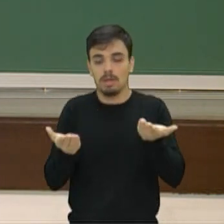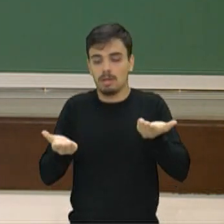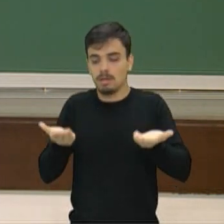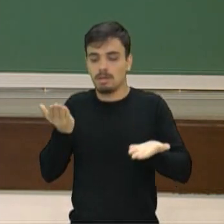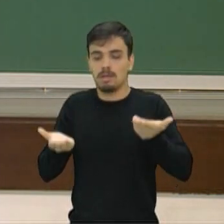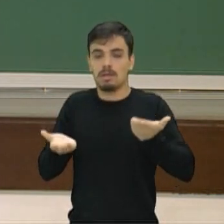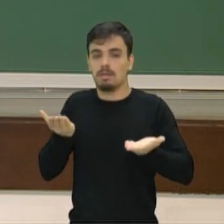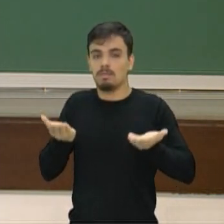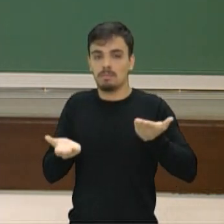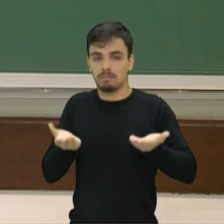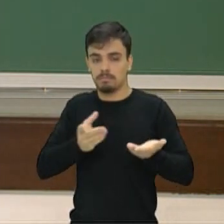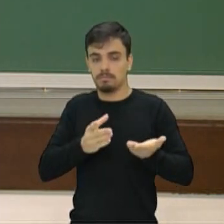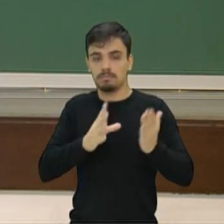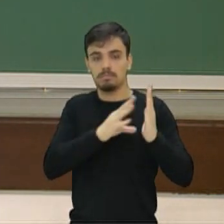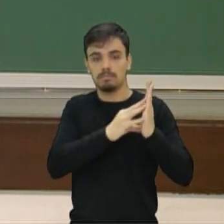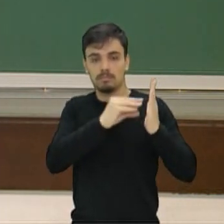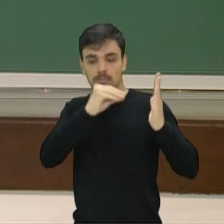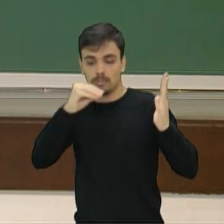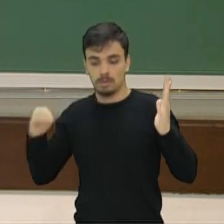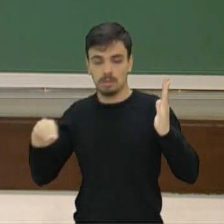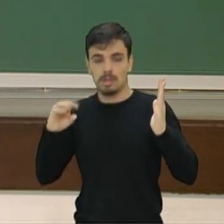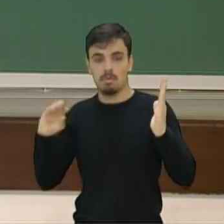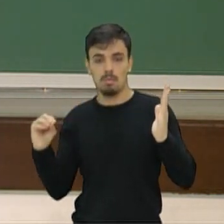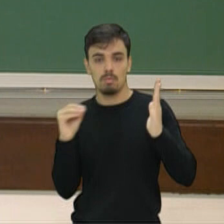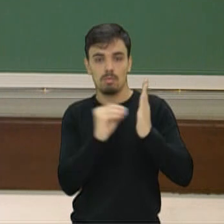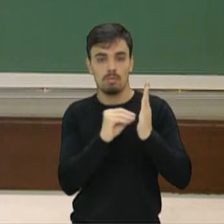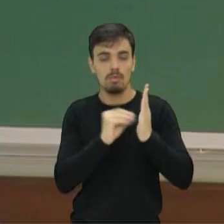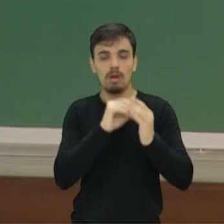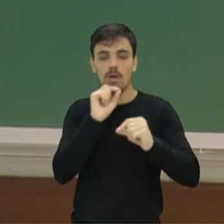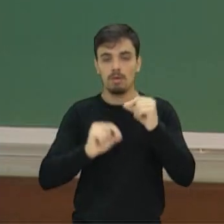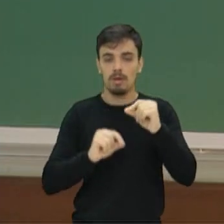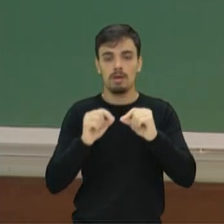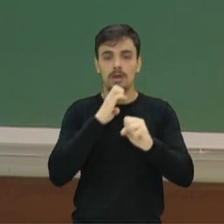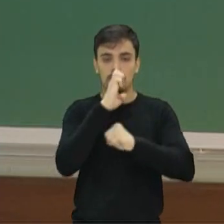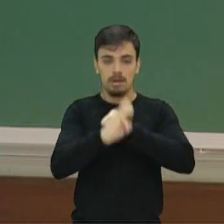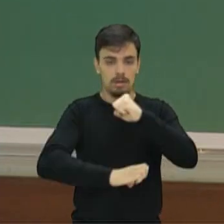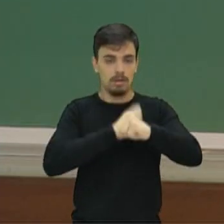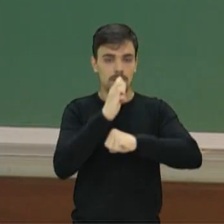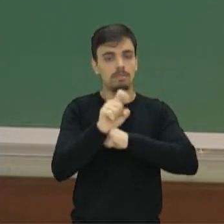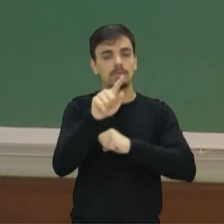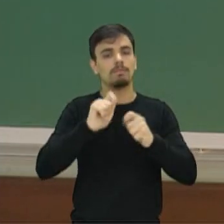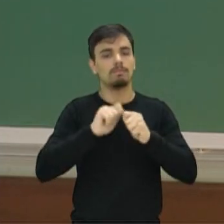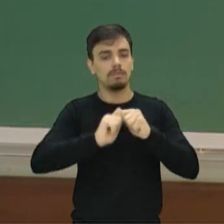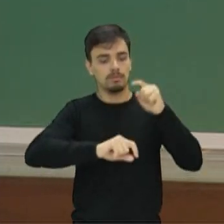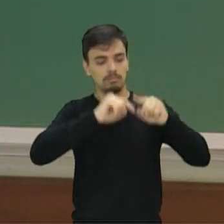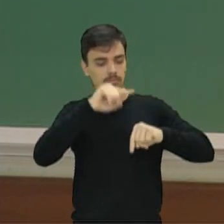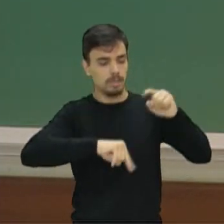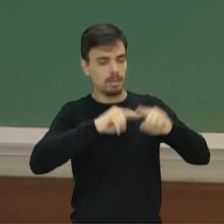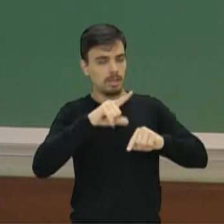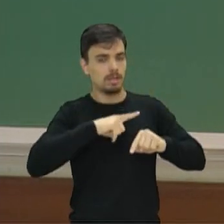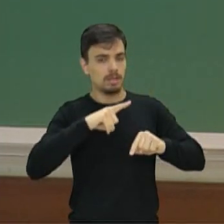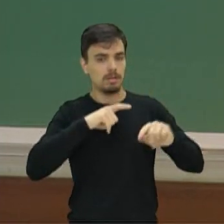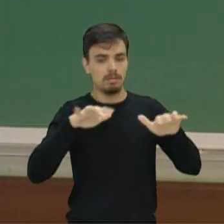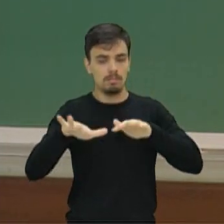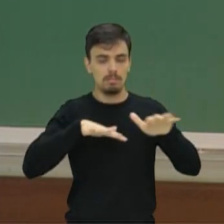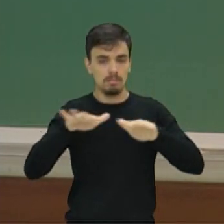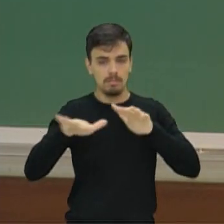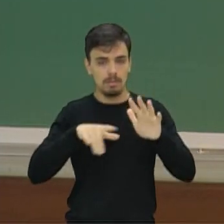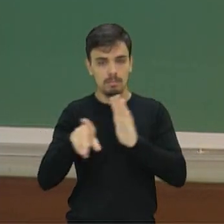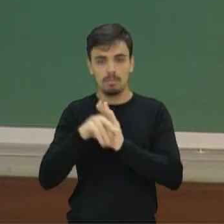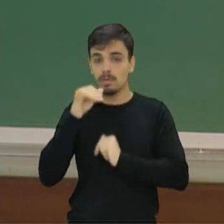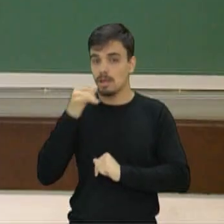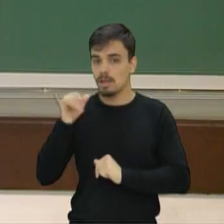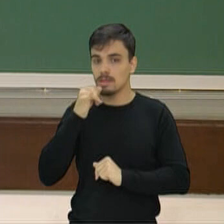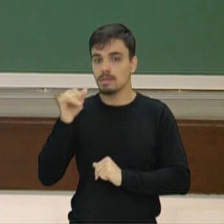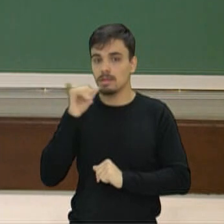tá? Ao tirar, ao colocar elétrons, você está fazendo com que a matéria manifeste as suas propriedades